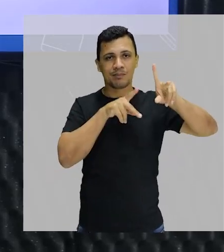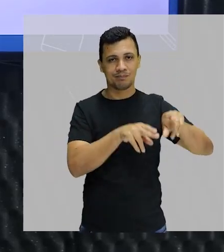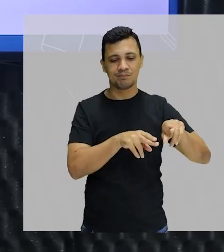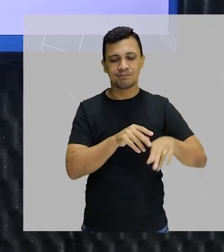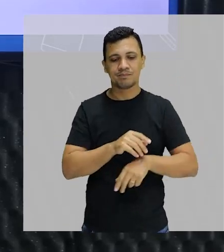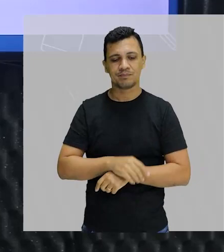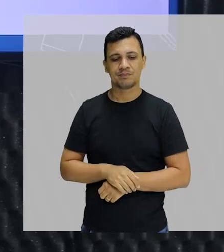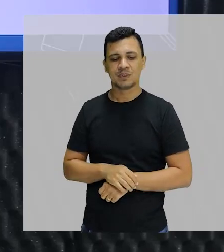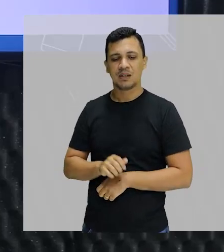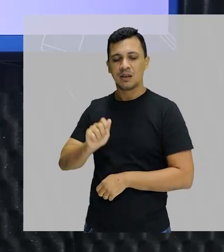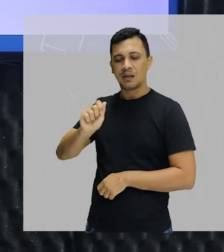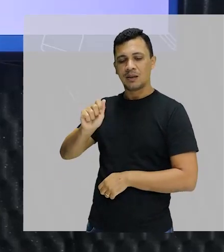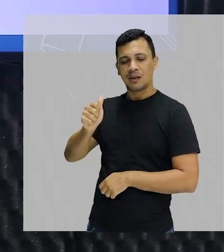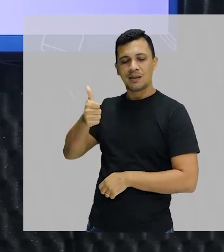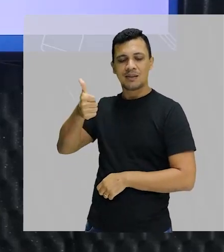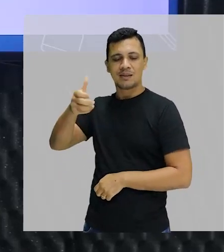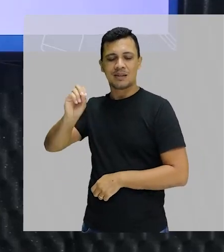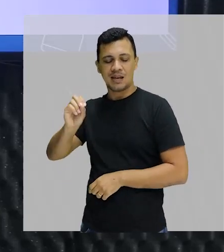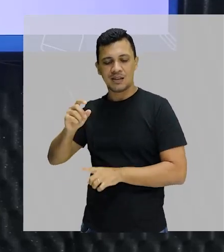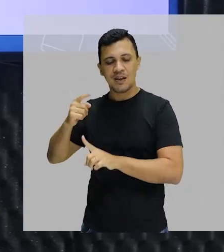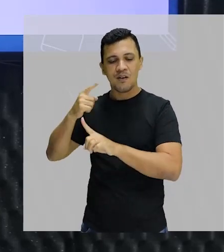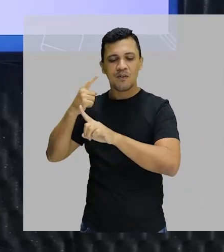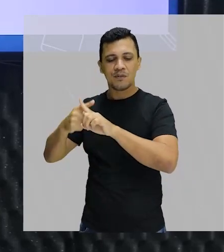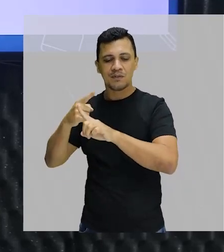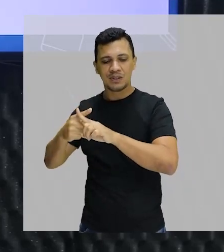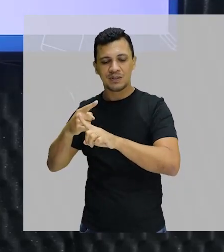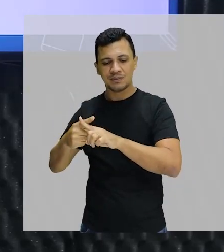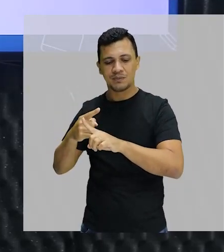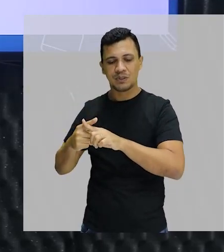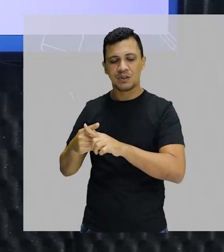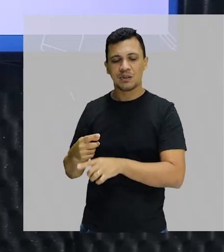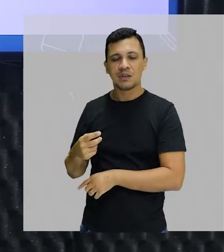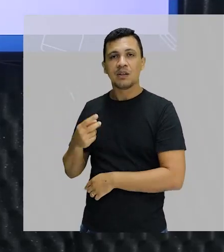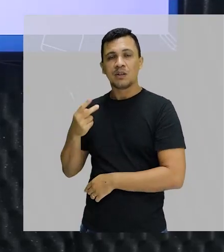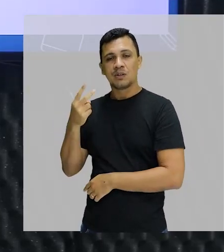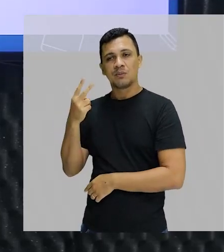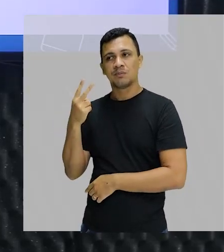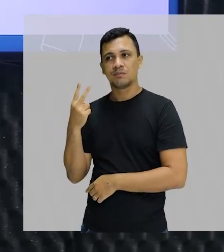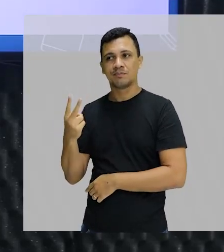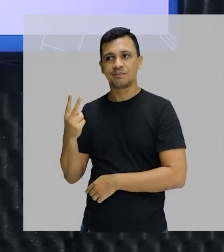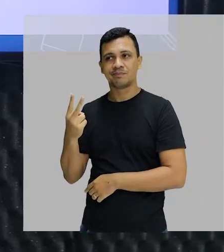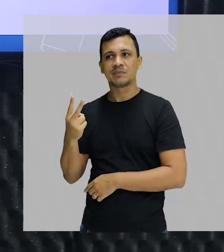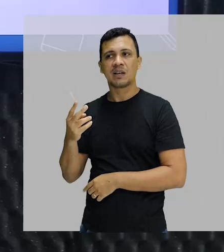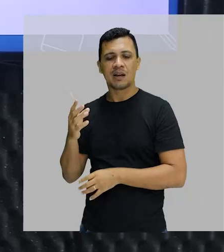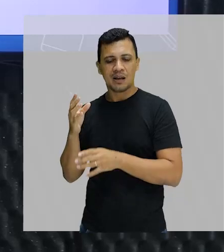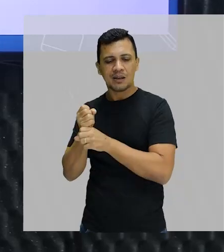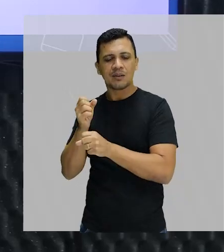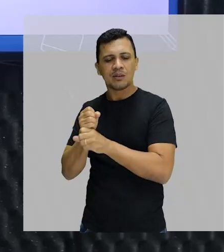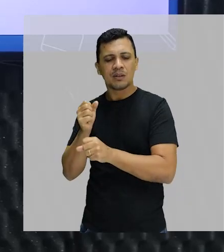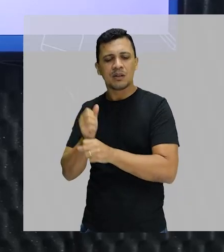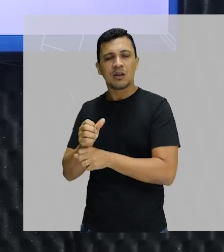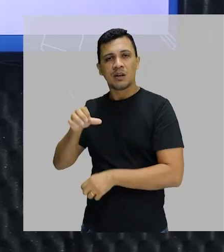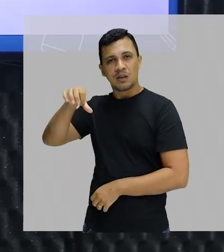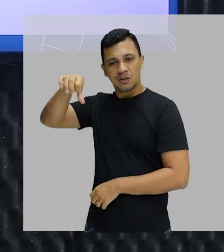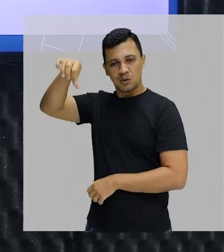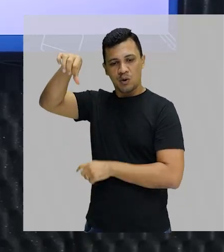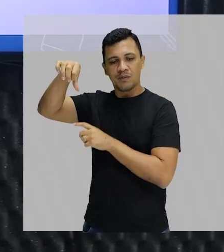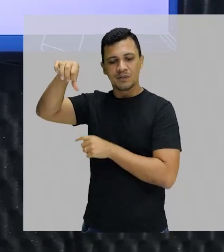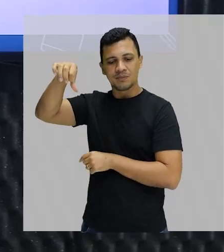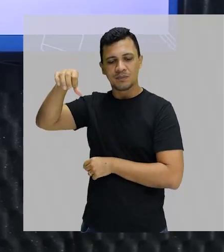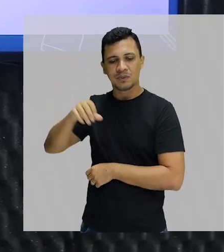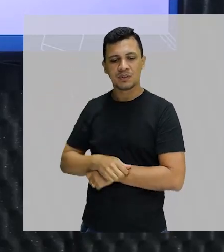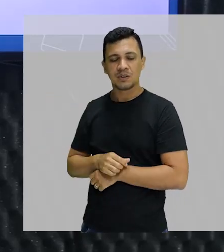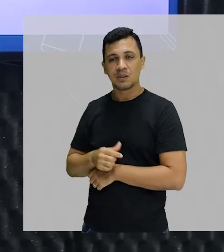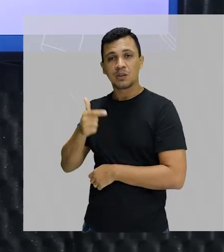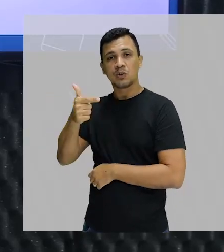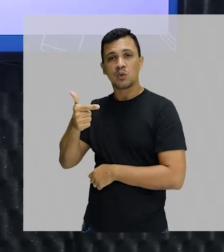igual a 2 vezes 2 elevado a 10 menos 1. Aqui, né, 10 menos 1 no expoente dá 9, 2 vezes 2